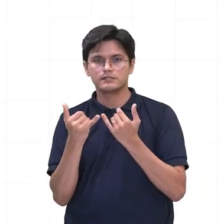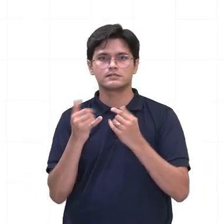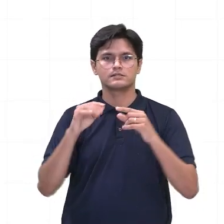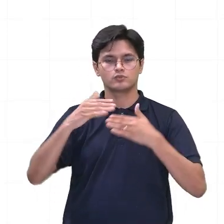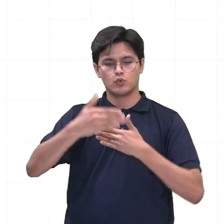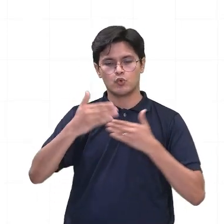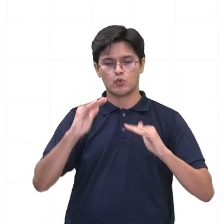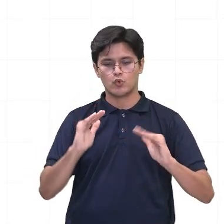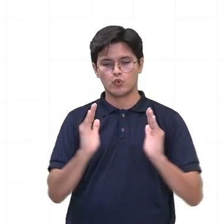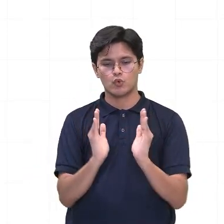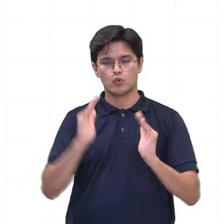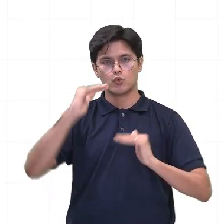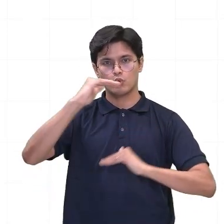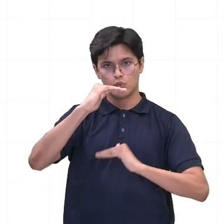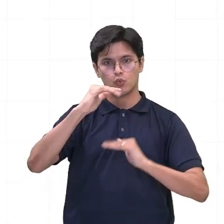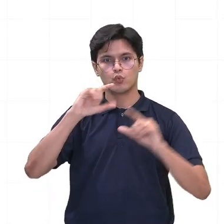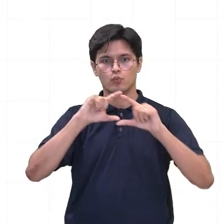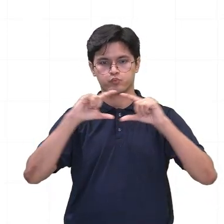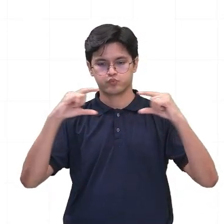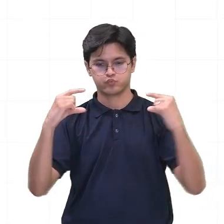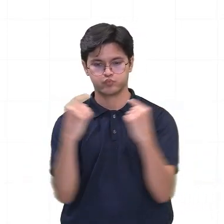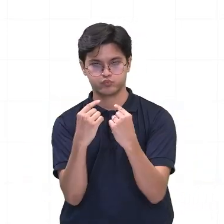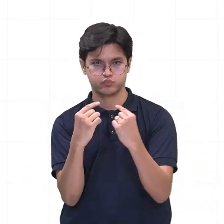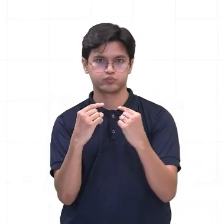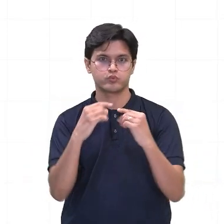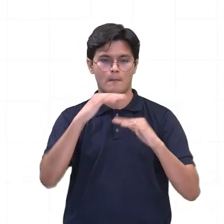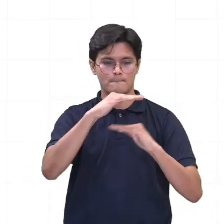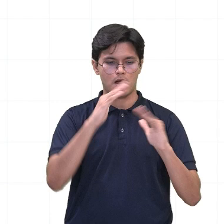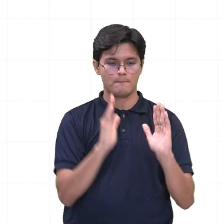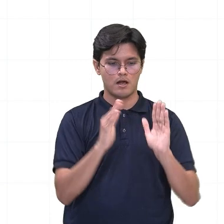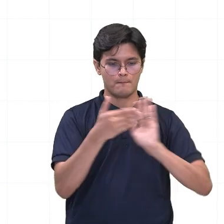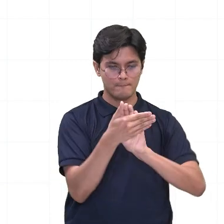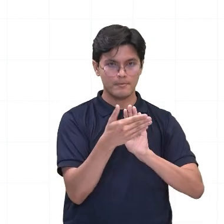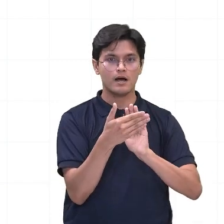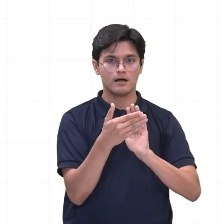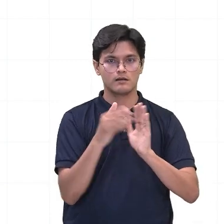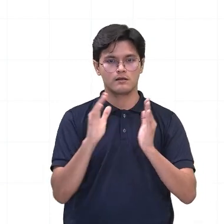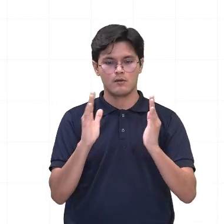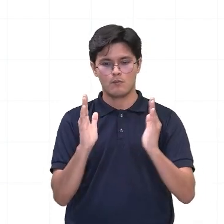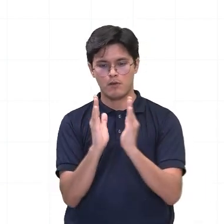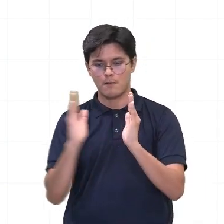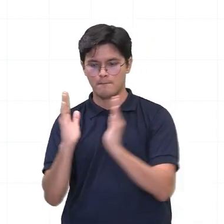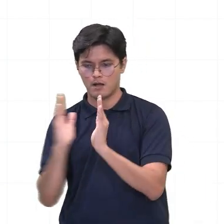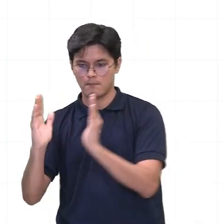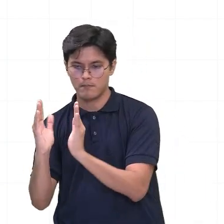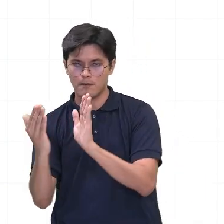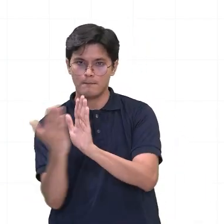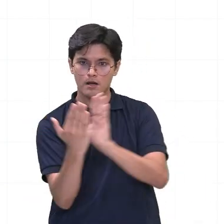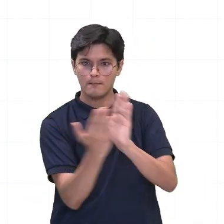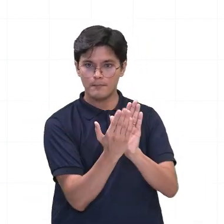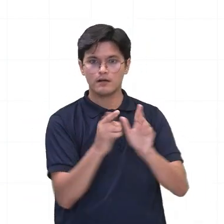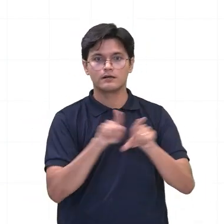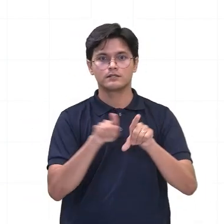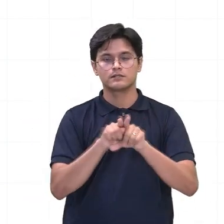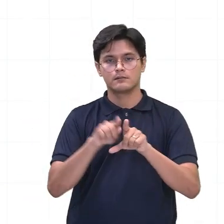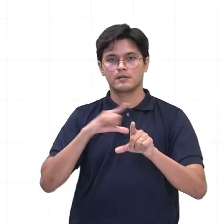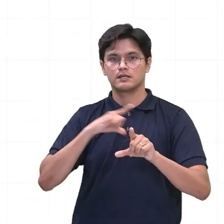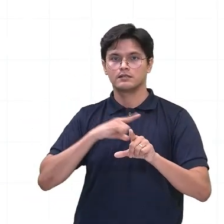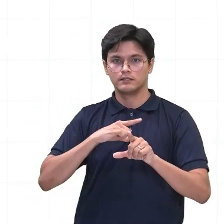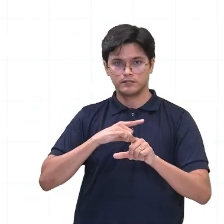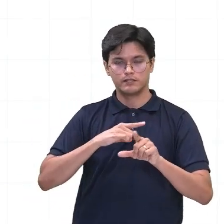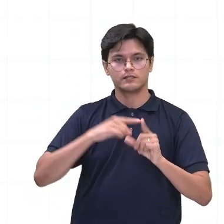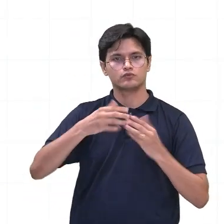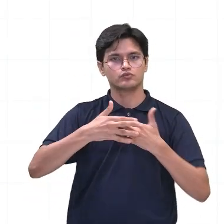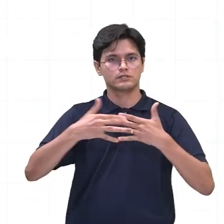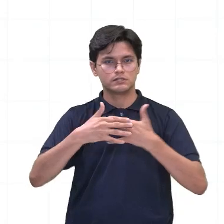se fossem aí, ó, uns dados bem próximos uns aos outros. Falamos do tecido pseudoestratificado. Lembra que eu falei